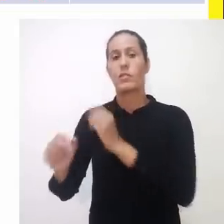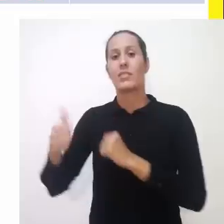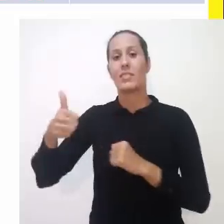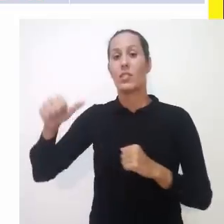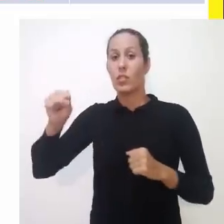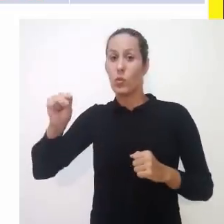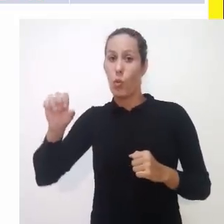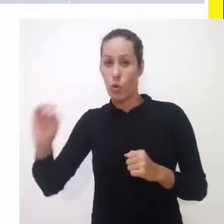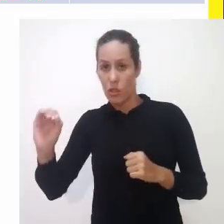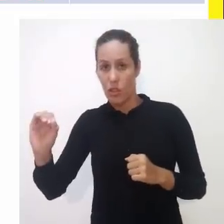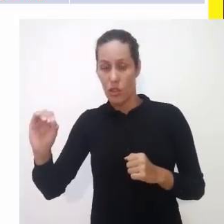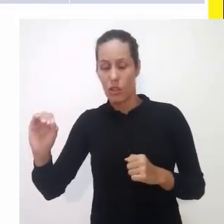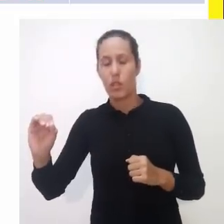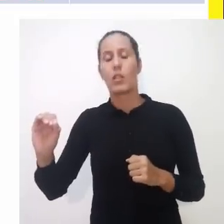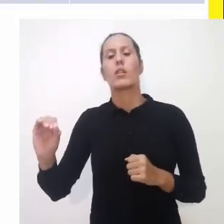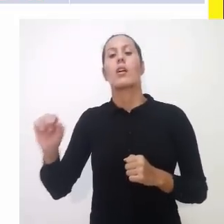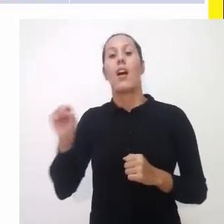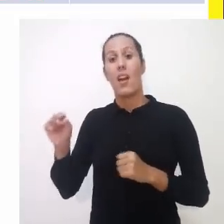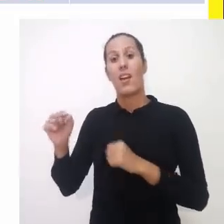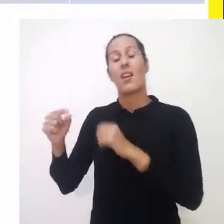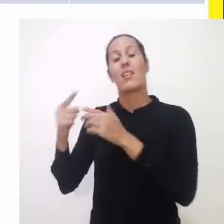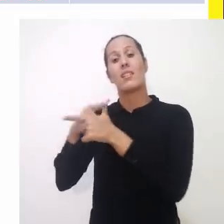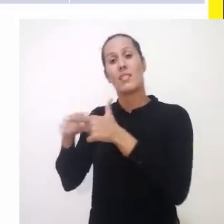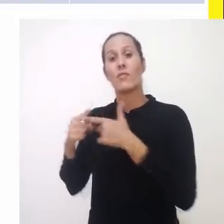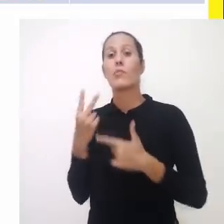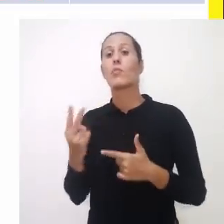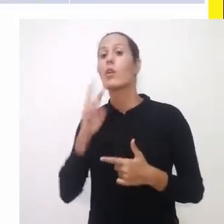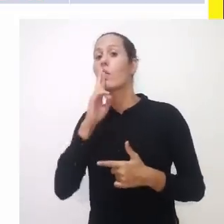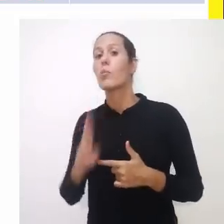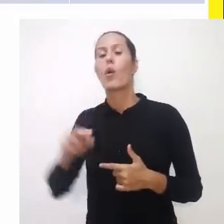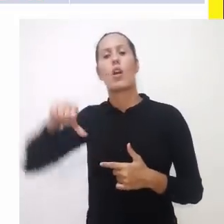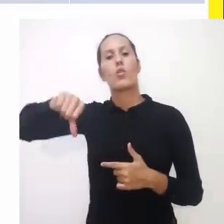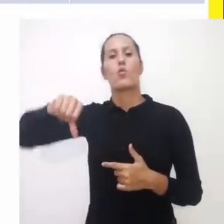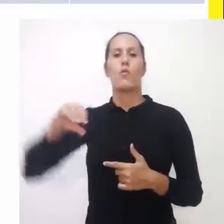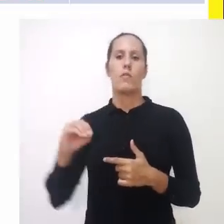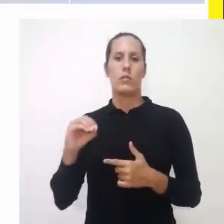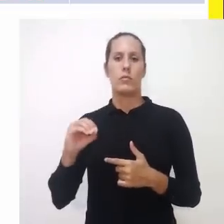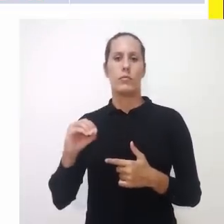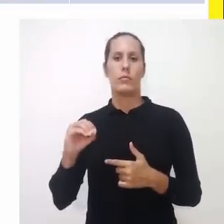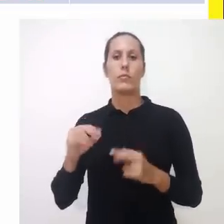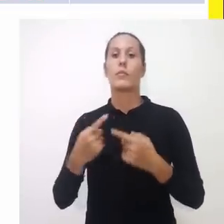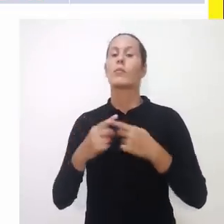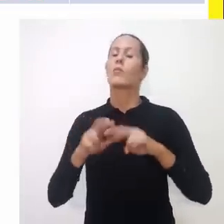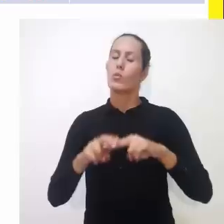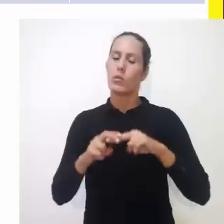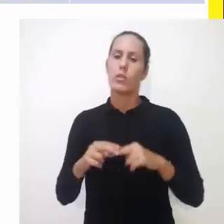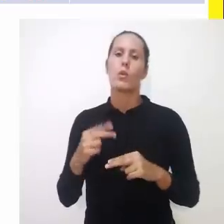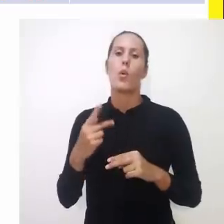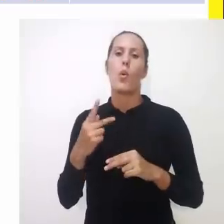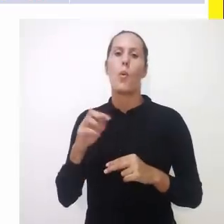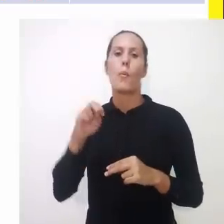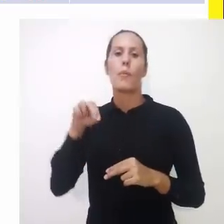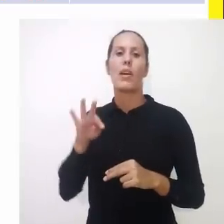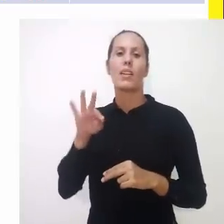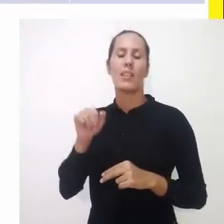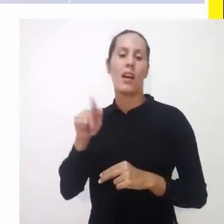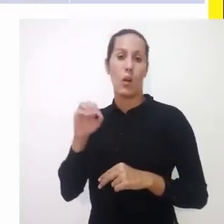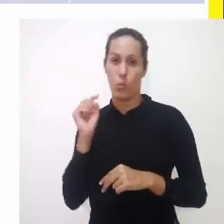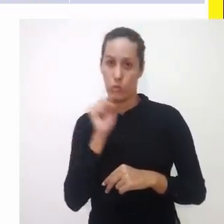180. E 180 dividido por 2 dá 90. Portanto, um pentágono tem